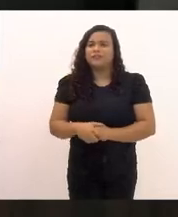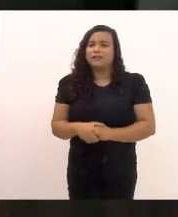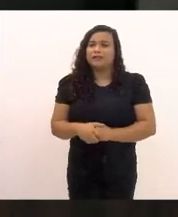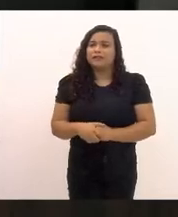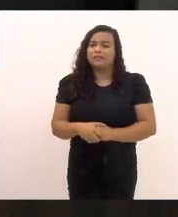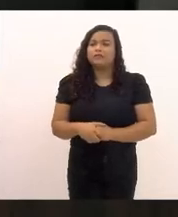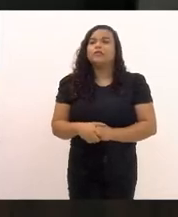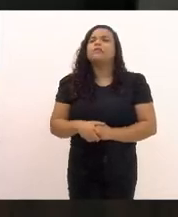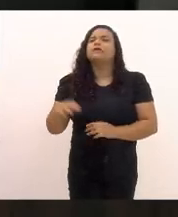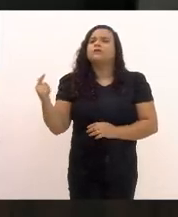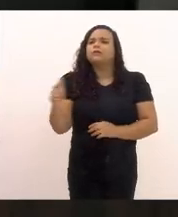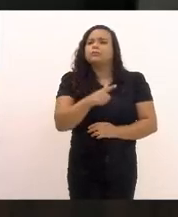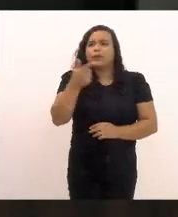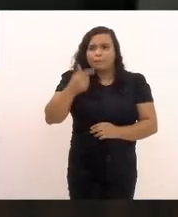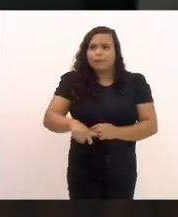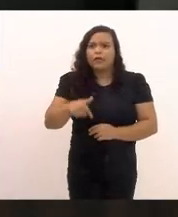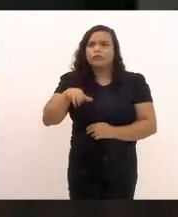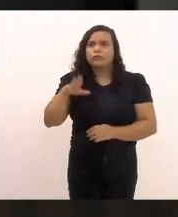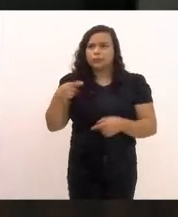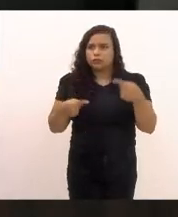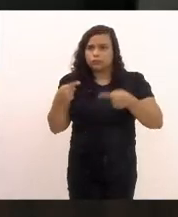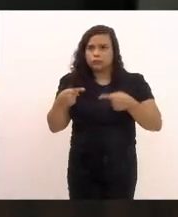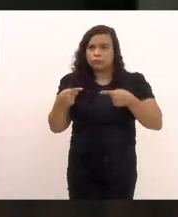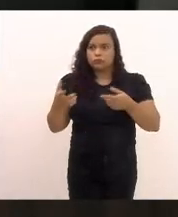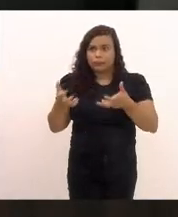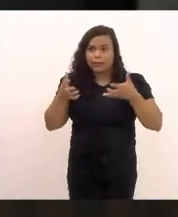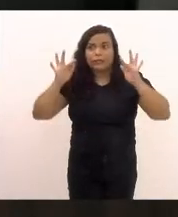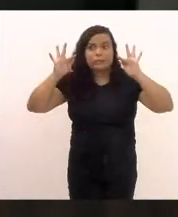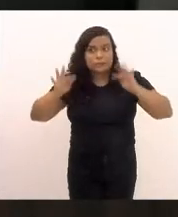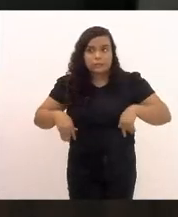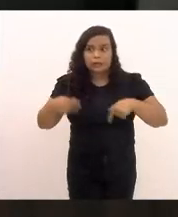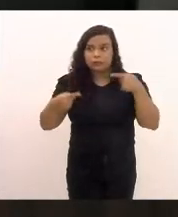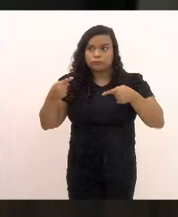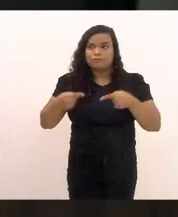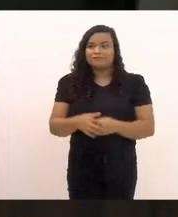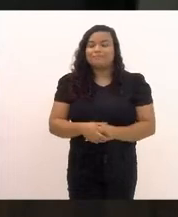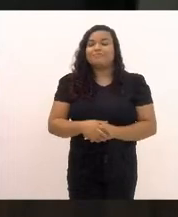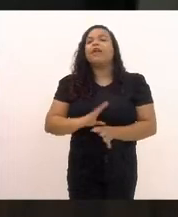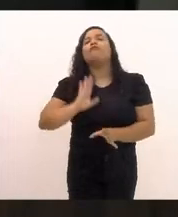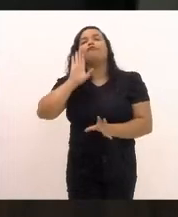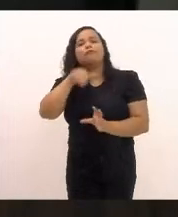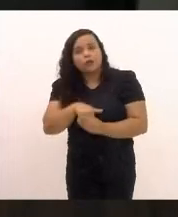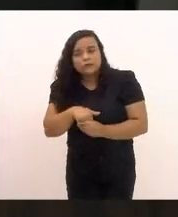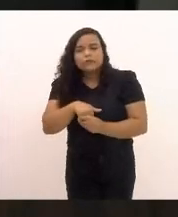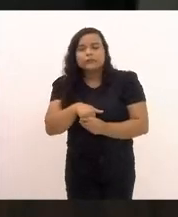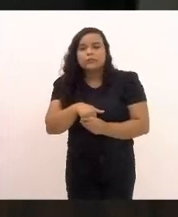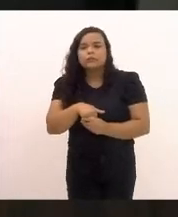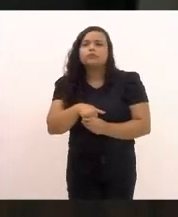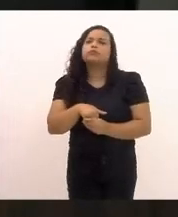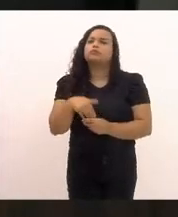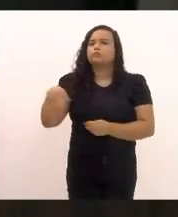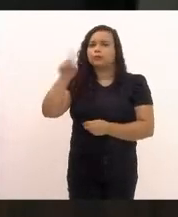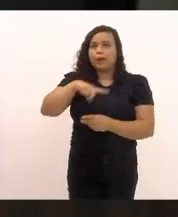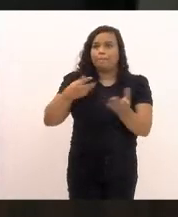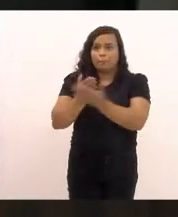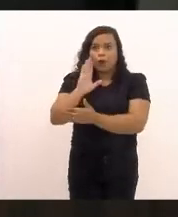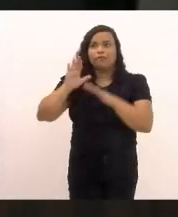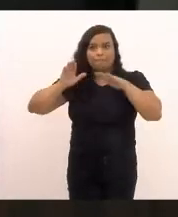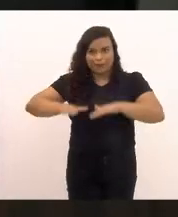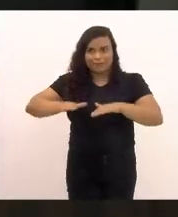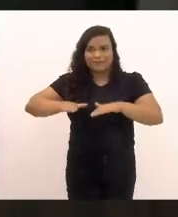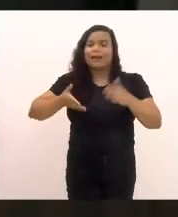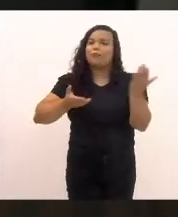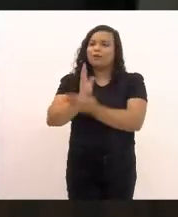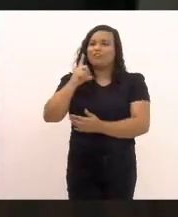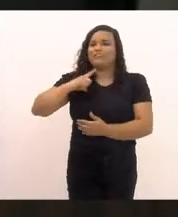Não havendo mais quem queira discutir, encerrada a discussão. Em votação, os senhores que aprovam a permanência como estão,